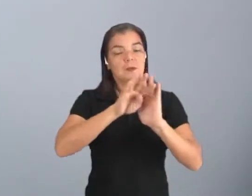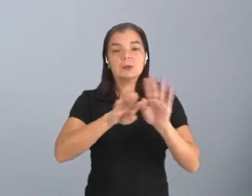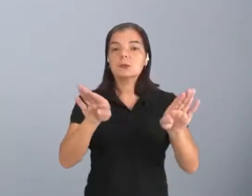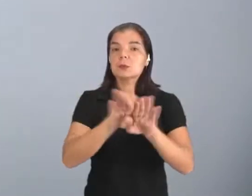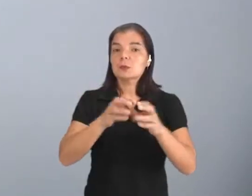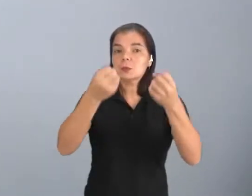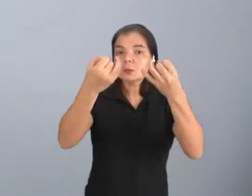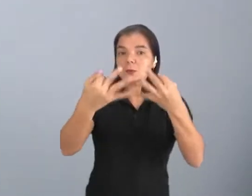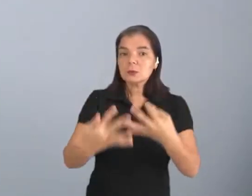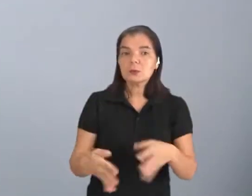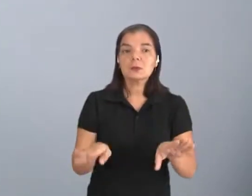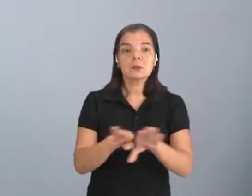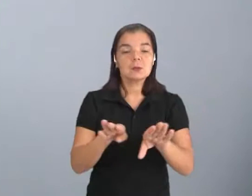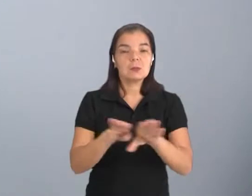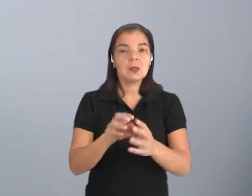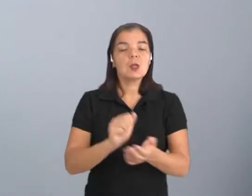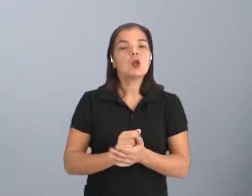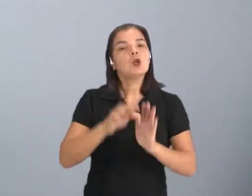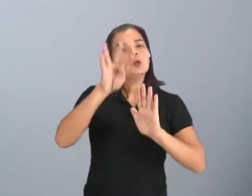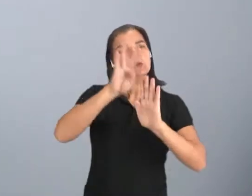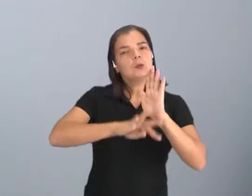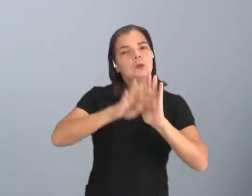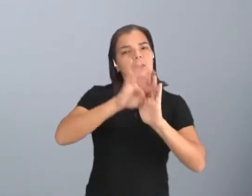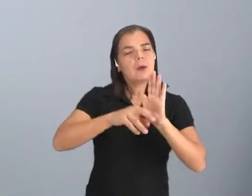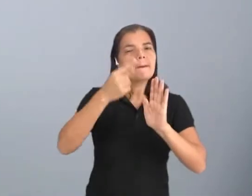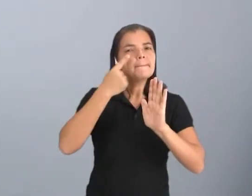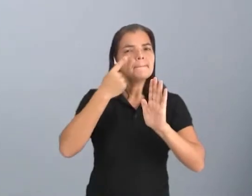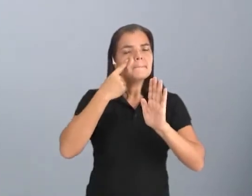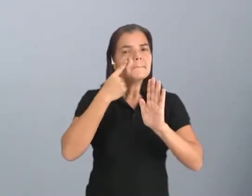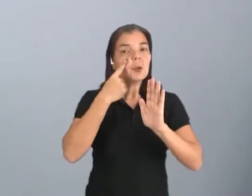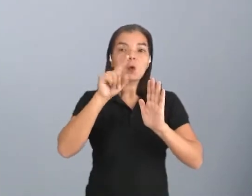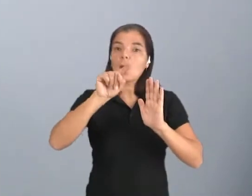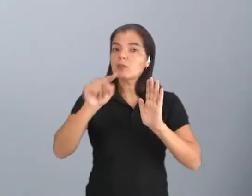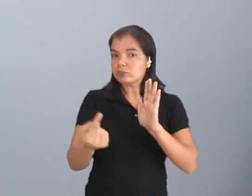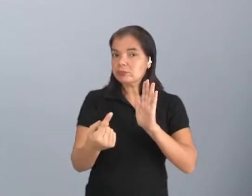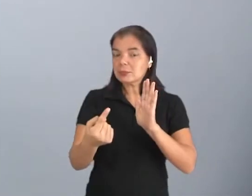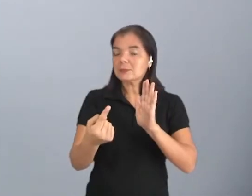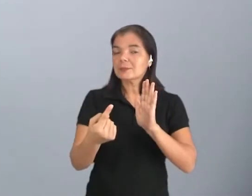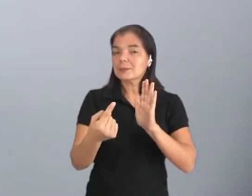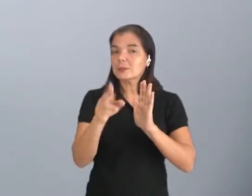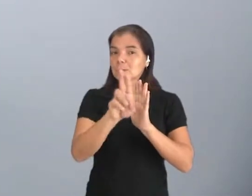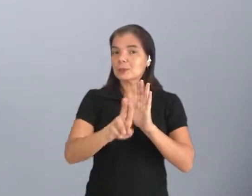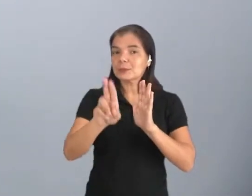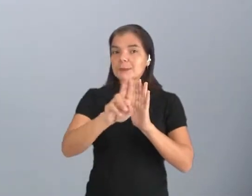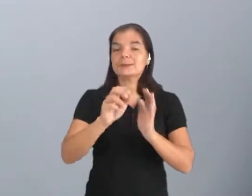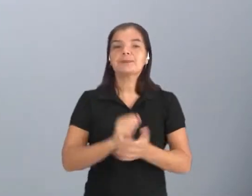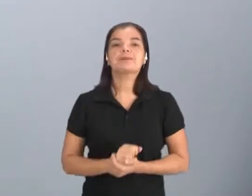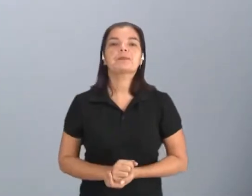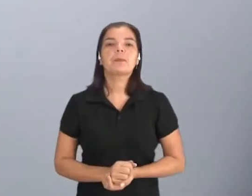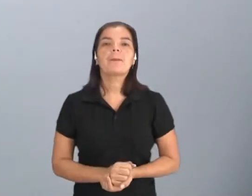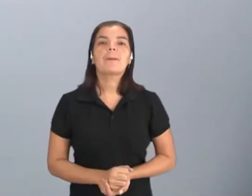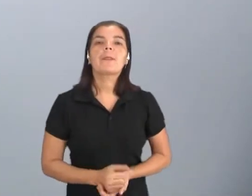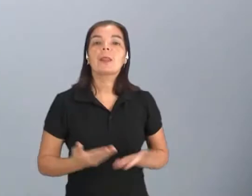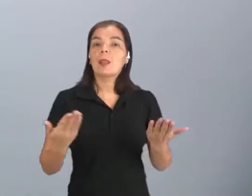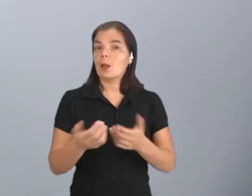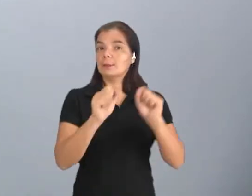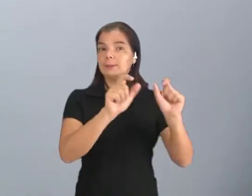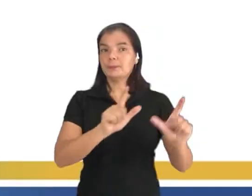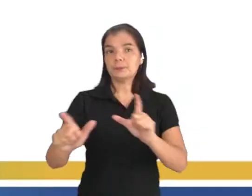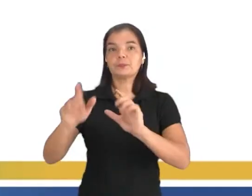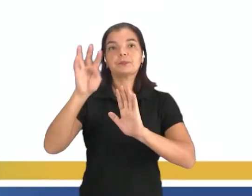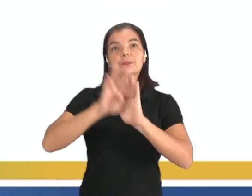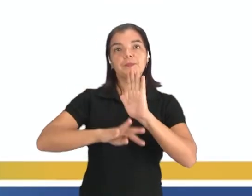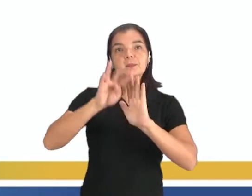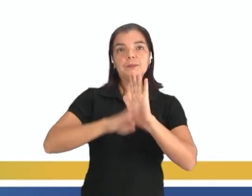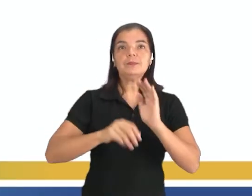Quando nós falamos. Aí nos textos a gente pode marcar com a vírgula, tá bom? Agora nós temos um outro texto,